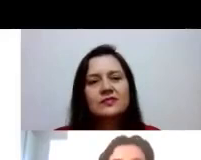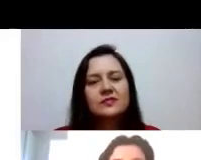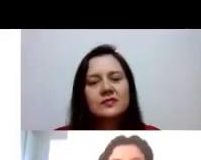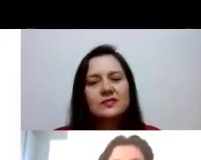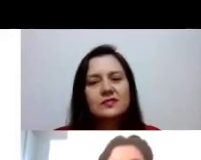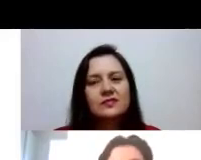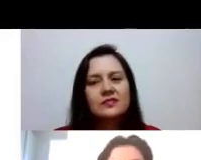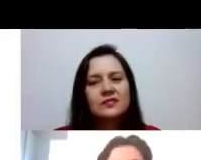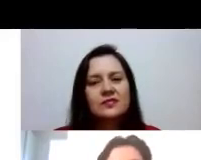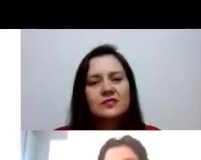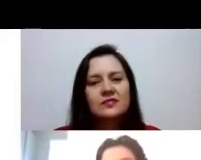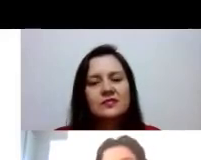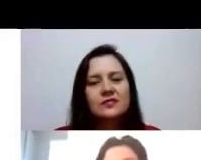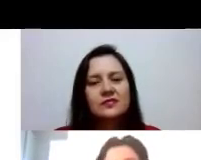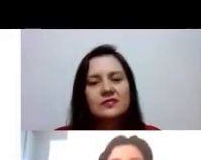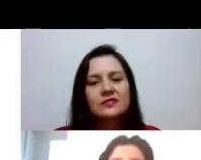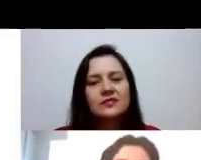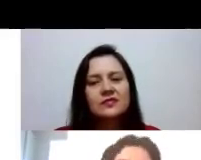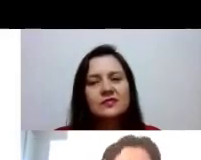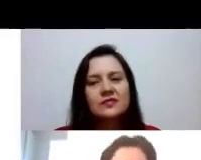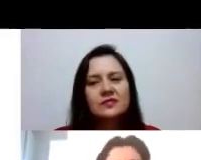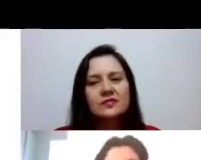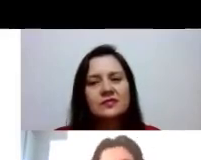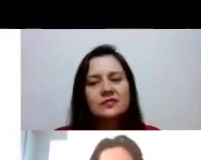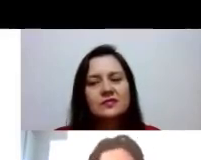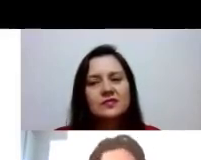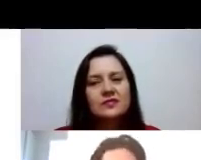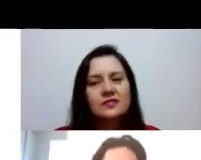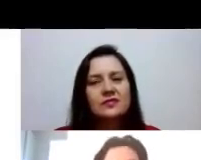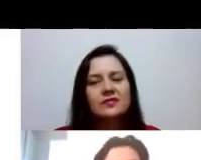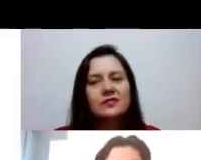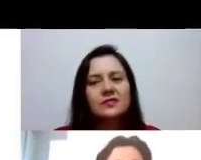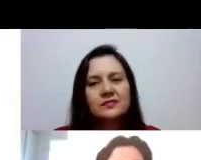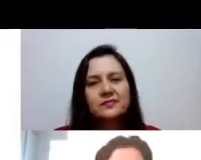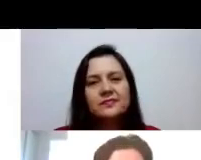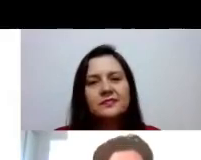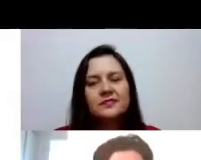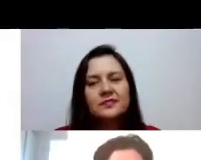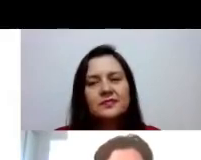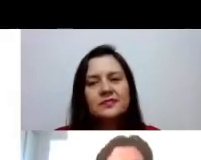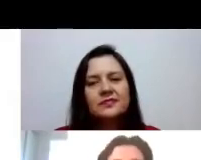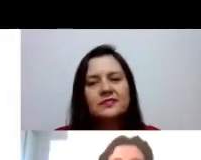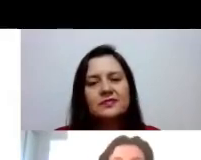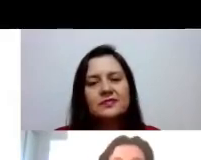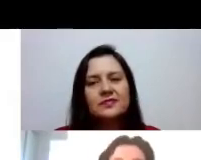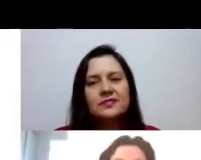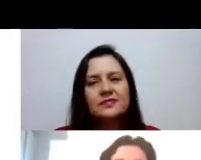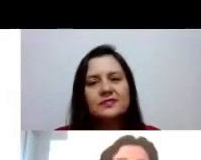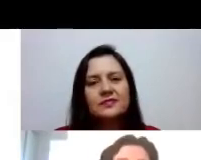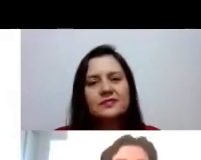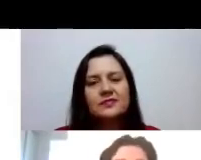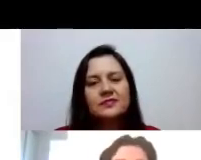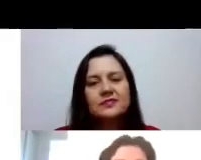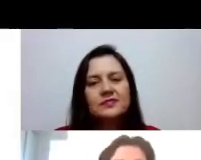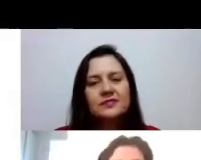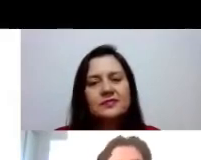né? Temos fiscalizações mensais, bimestrais, quadrimestrais, semestrais e anuais. Tá? Todo